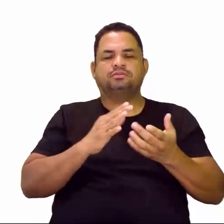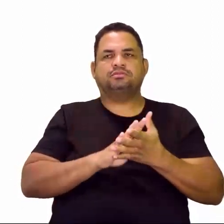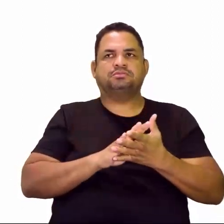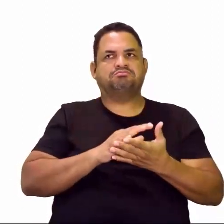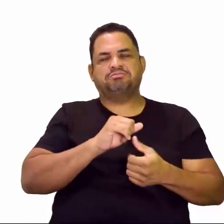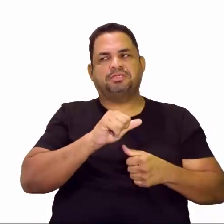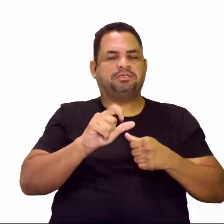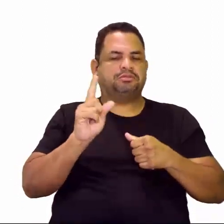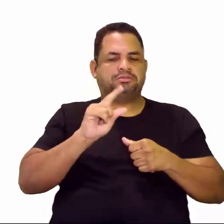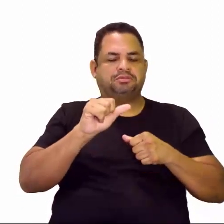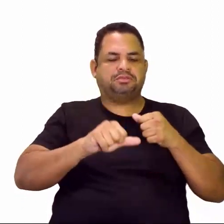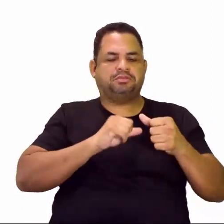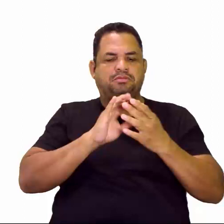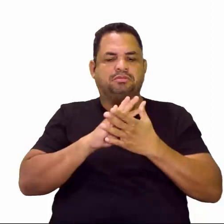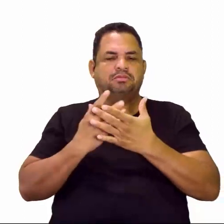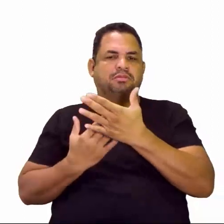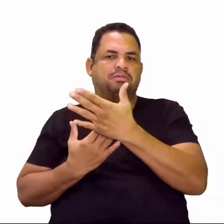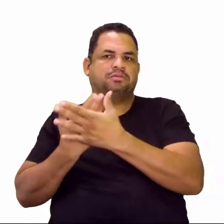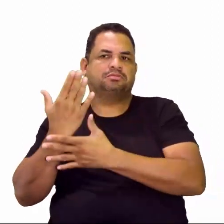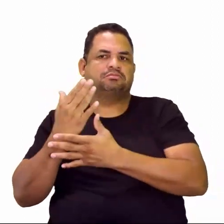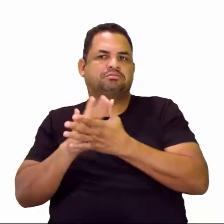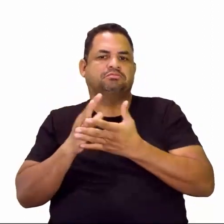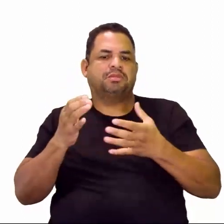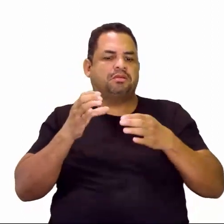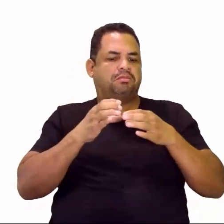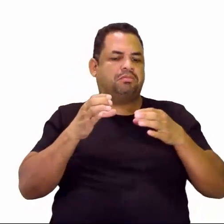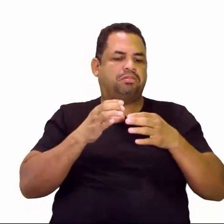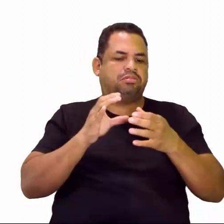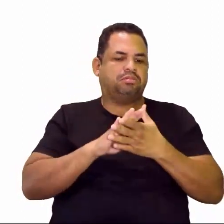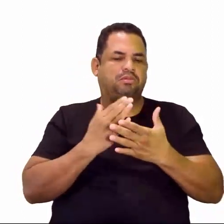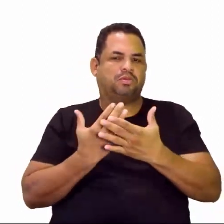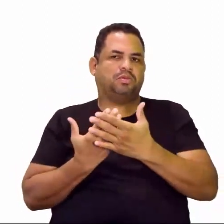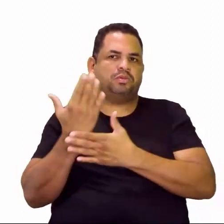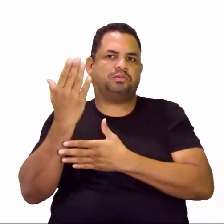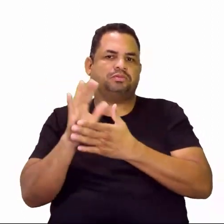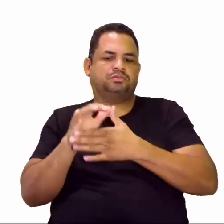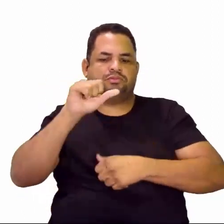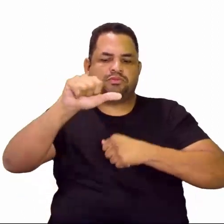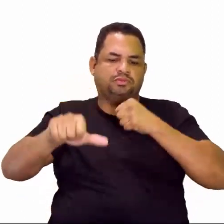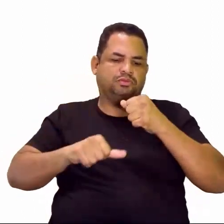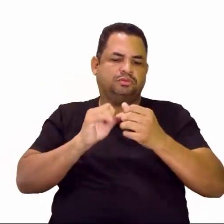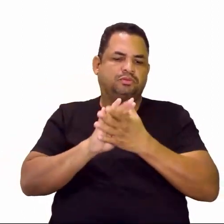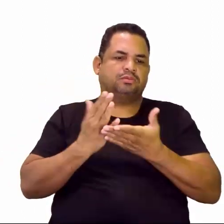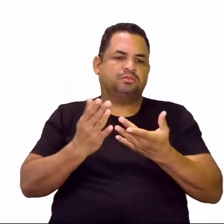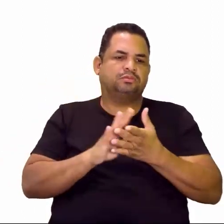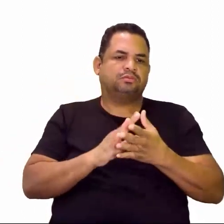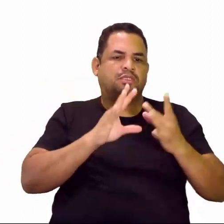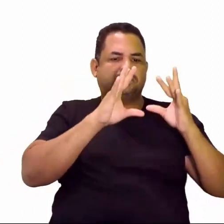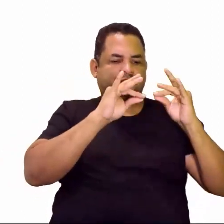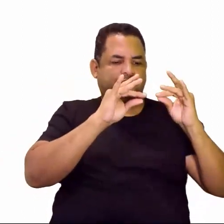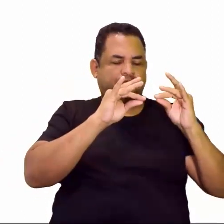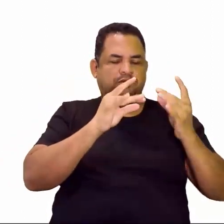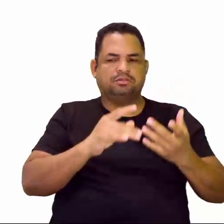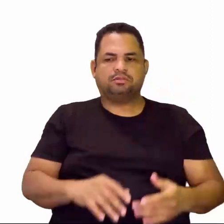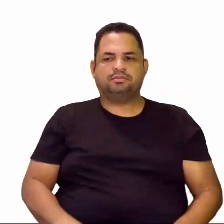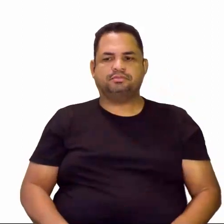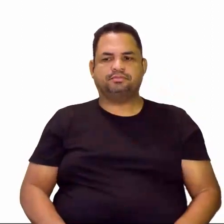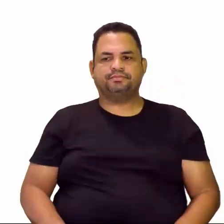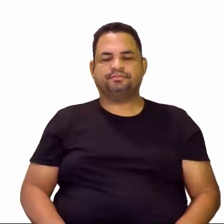fase gasosa, como também nem toda pressão faz com que os gases passem da fase gasosa para a fase líquida,